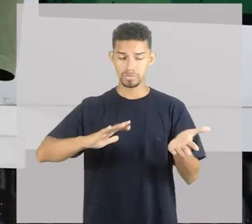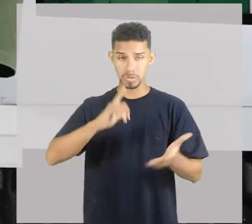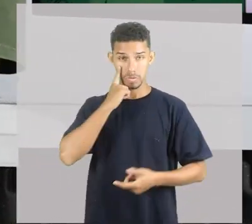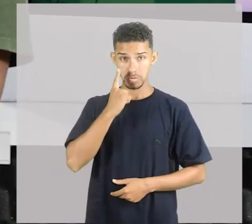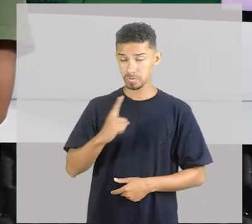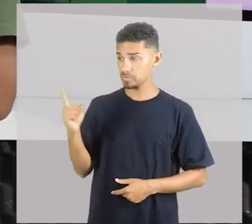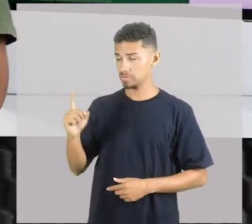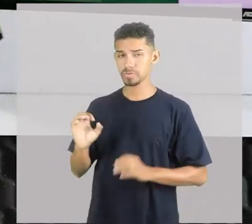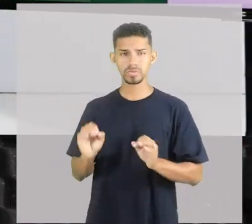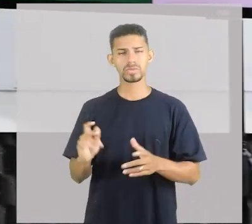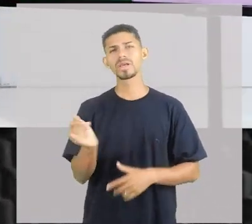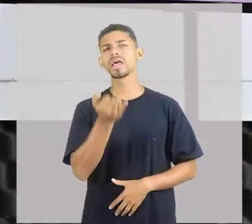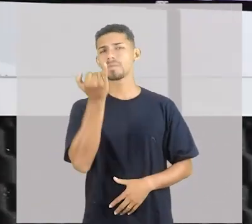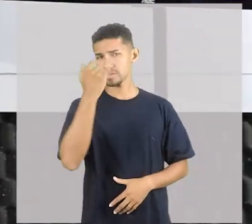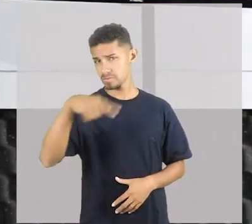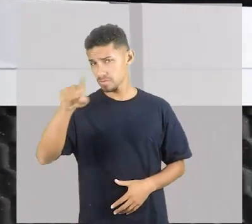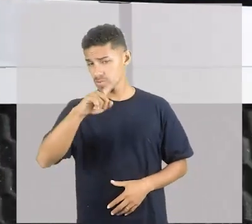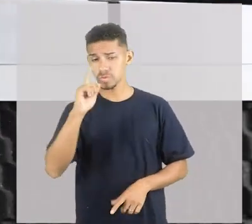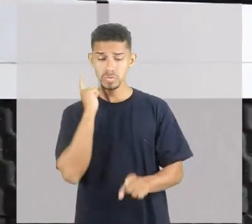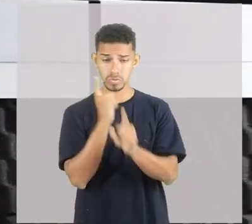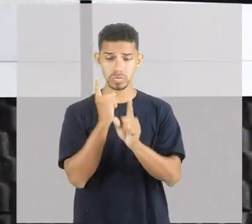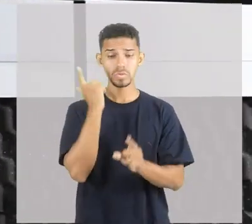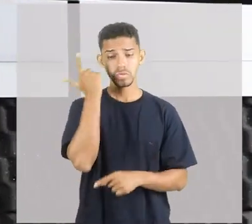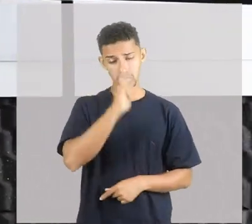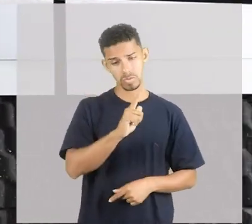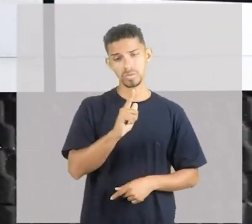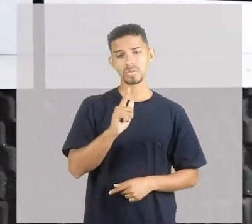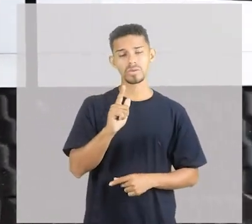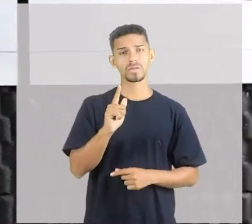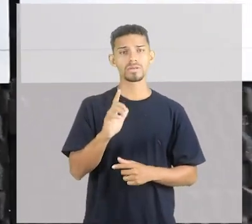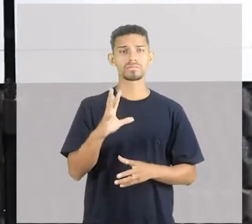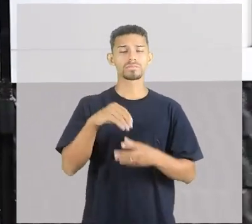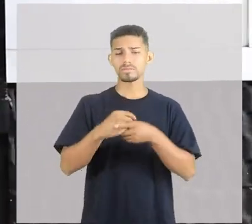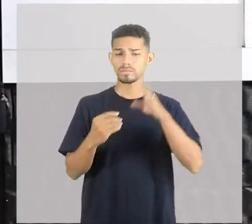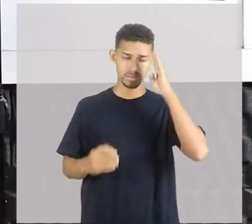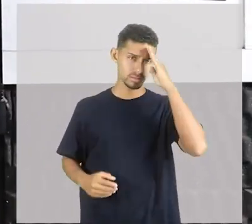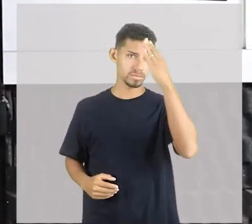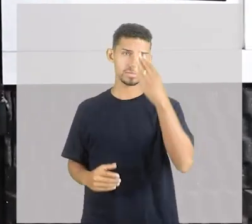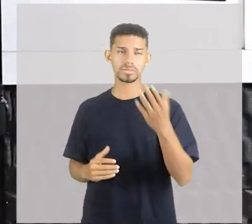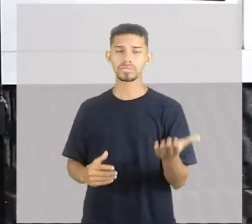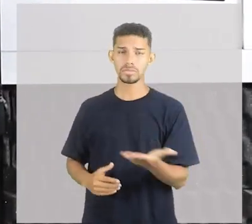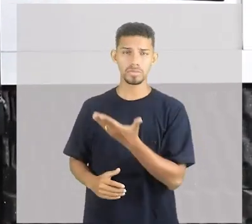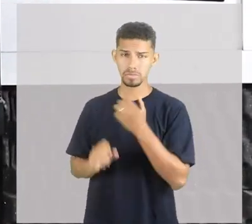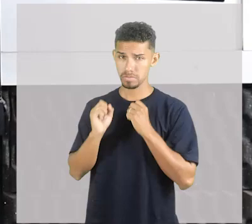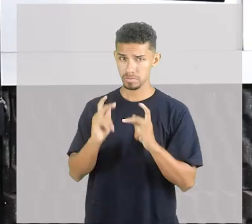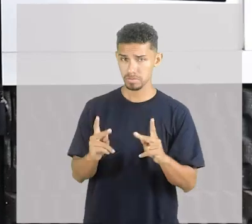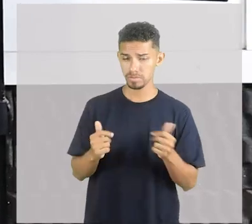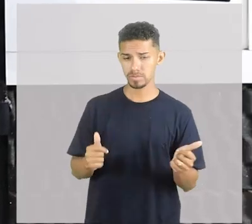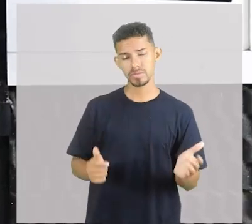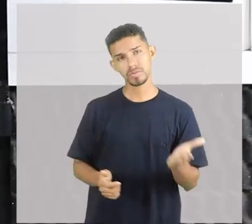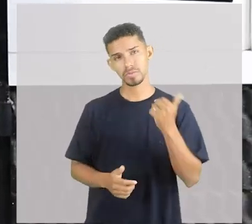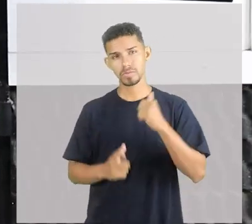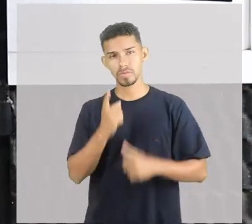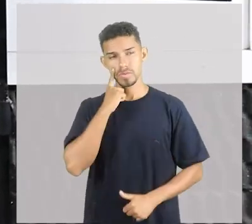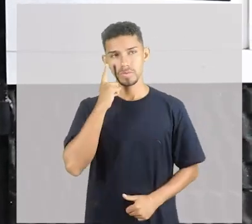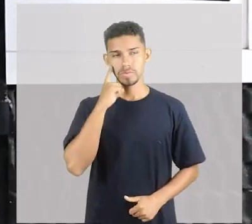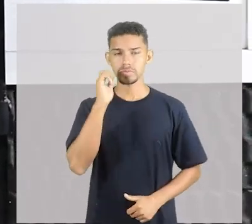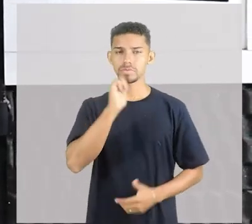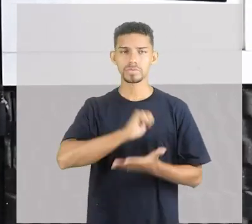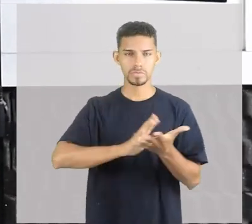tá? O importante é que você consiga identificar aí essas principais funções. Beleza? Vamos comigo? Vamos fazer a